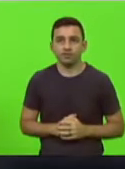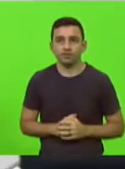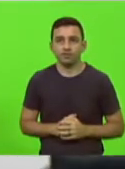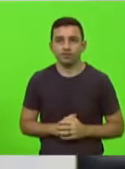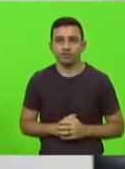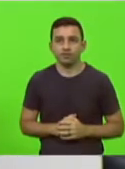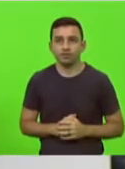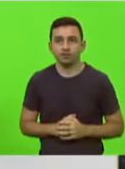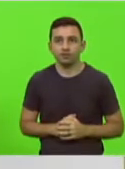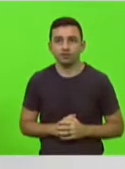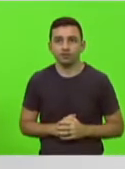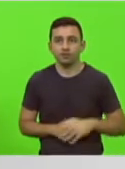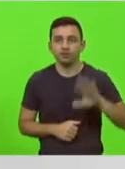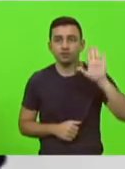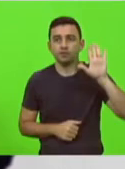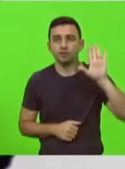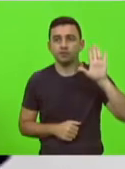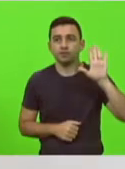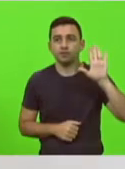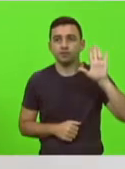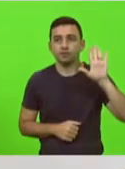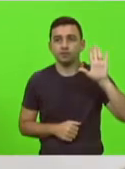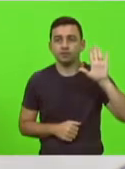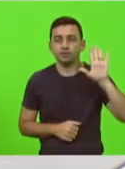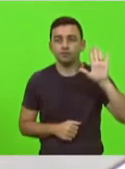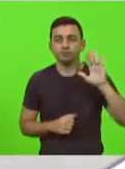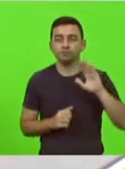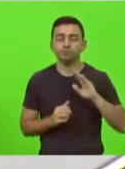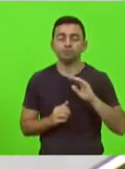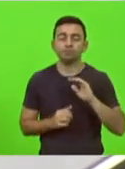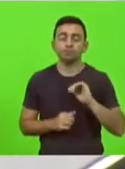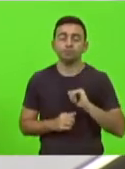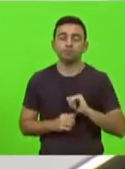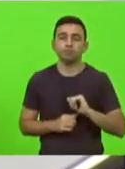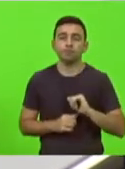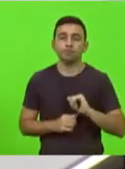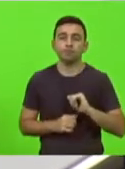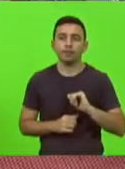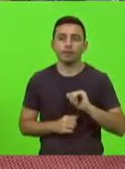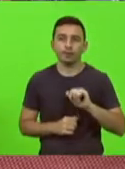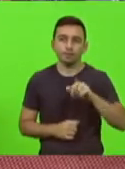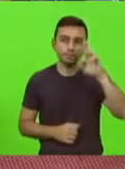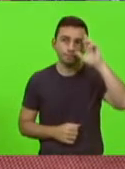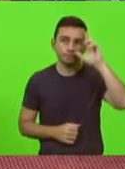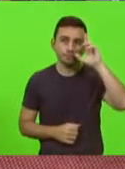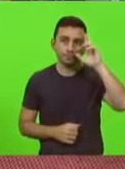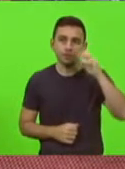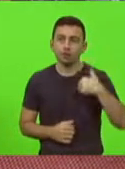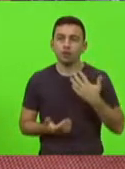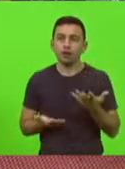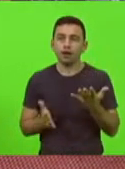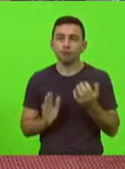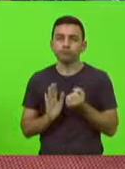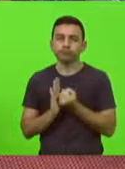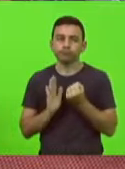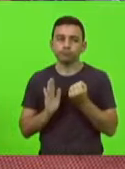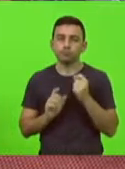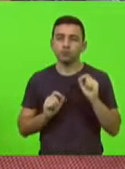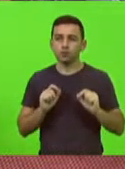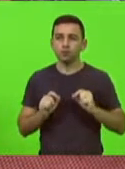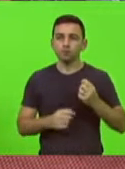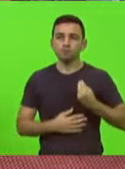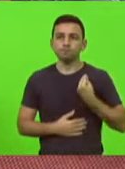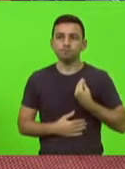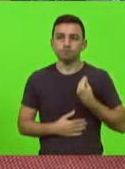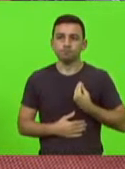Senhor presidente, pela ordem. Pela ordem, deputado Ricardo Alves. Só gostaria de fazer o registro aqui da presença